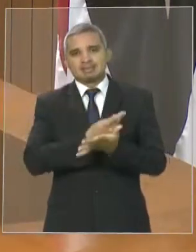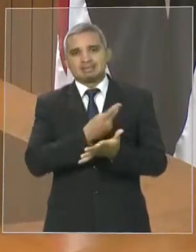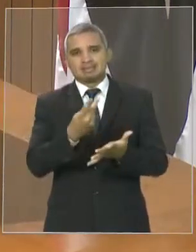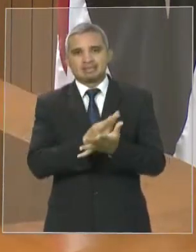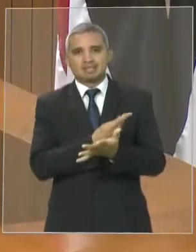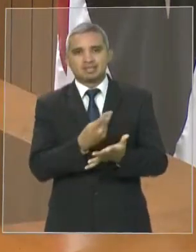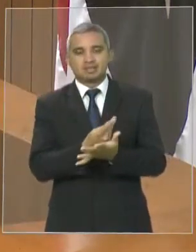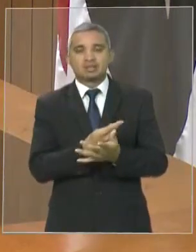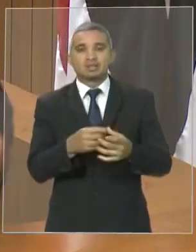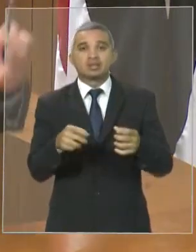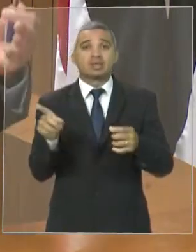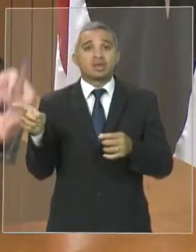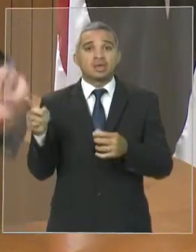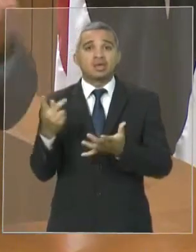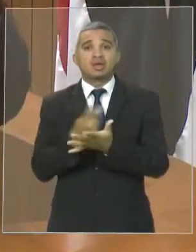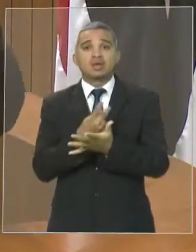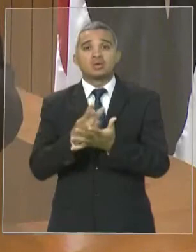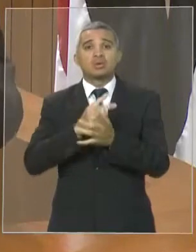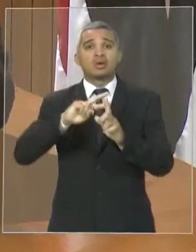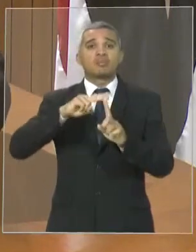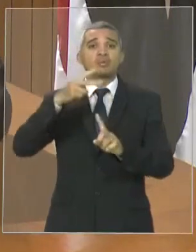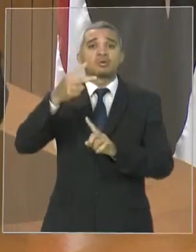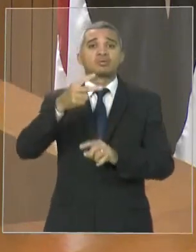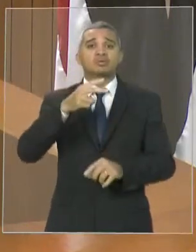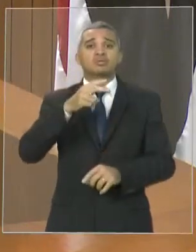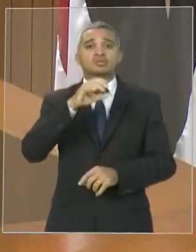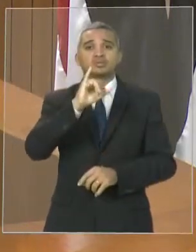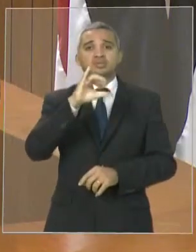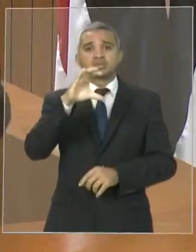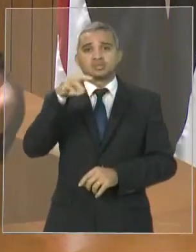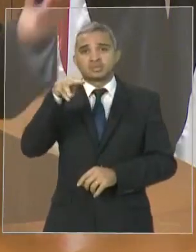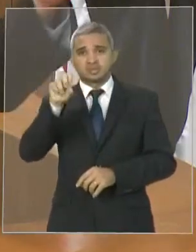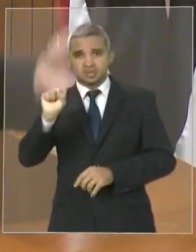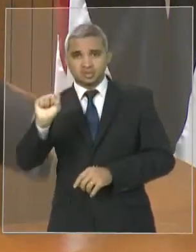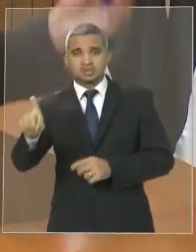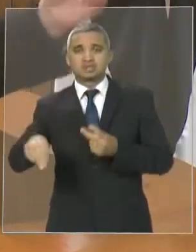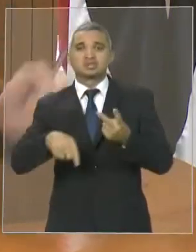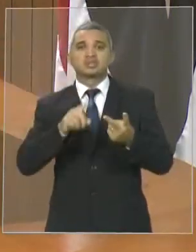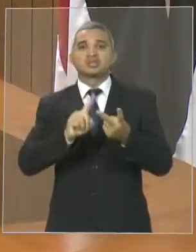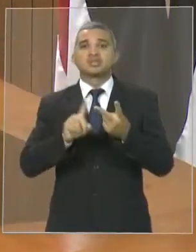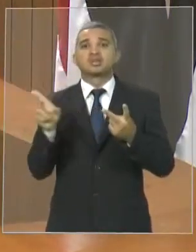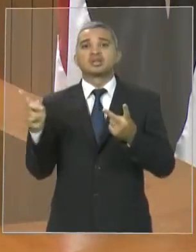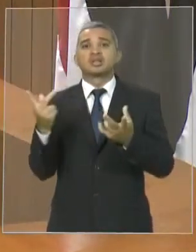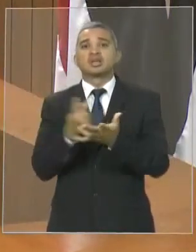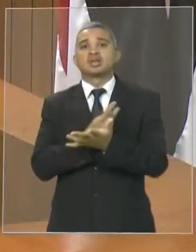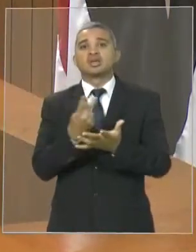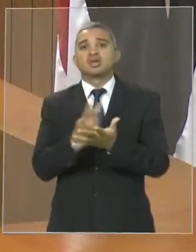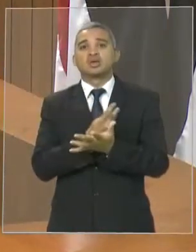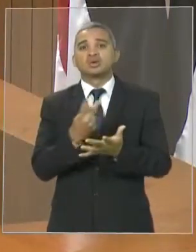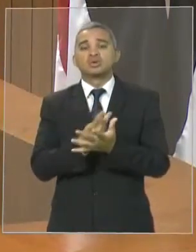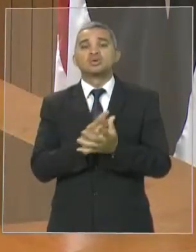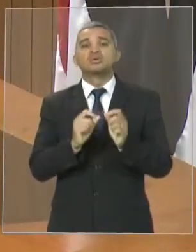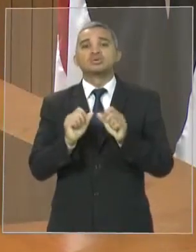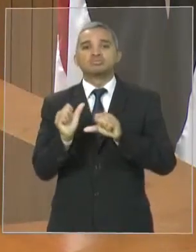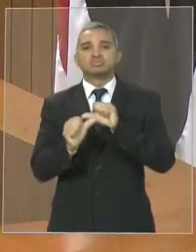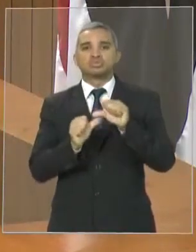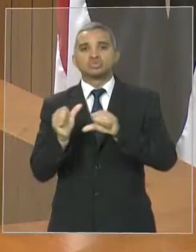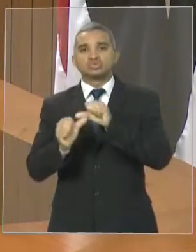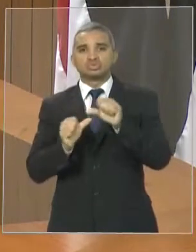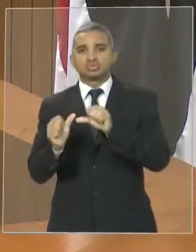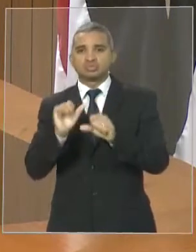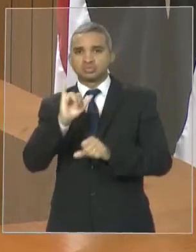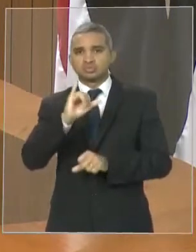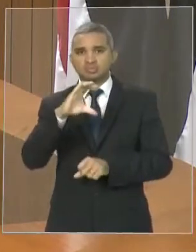do ICMS, errou quando mudou o regime de cobrança de antecipação do ICMS do